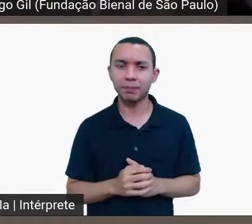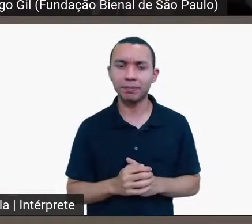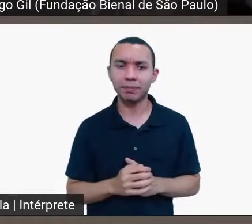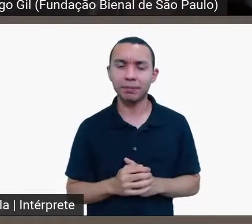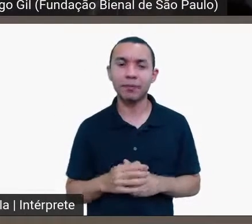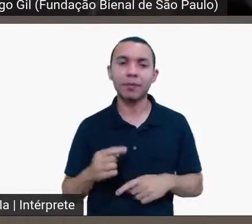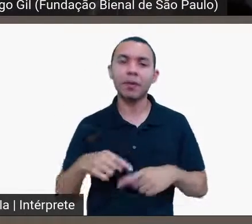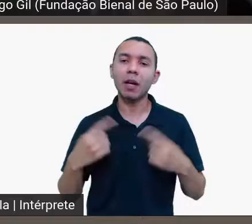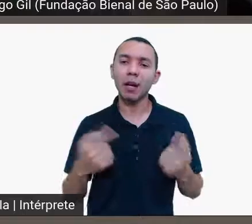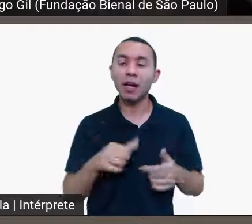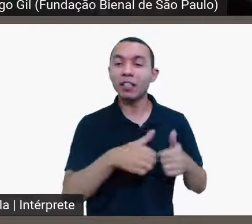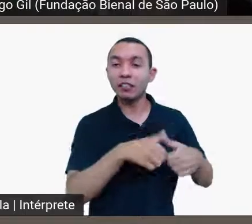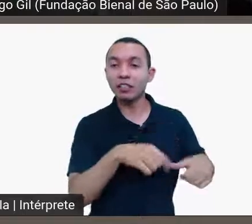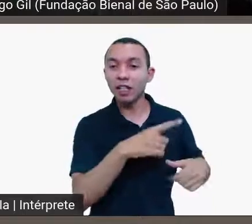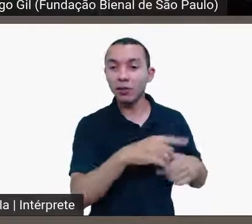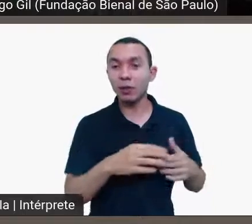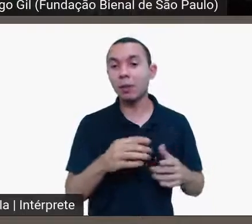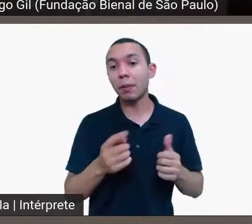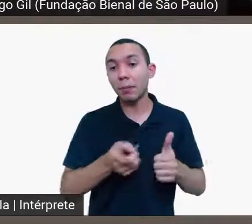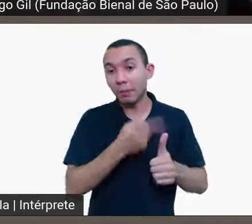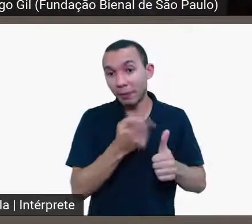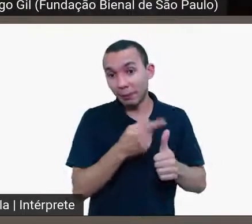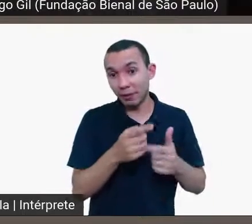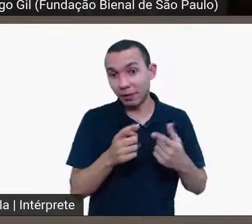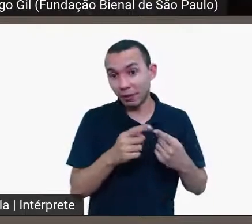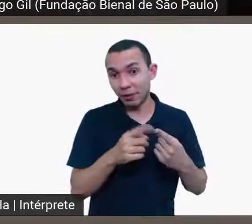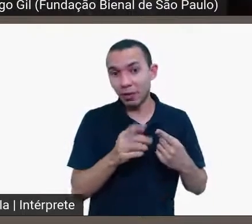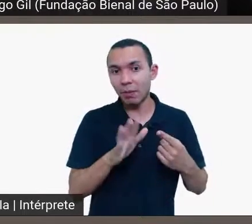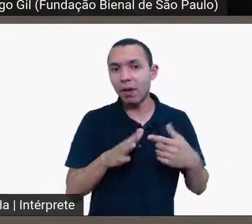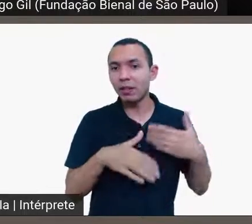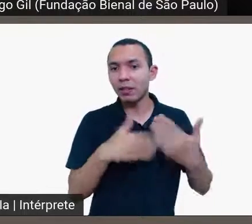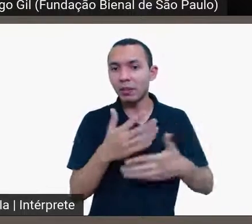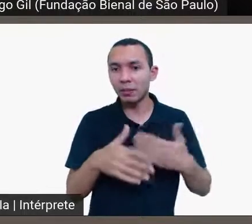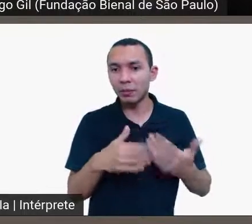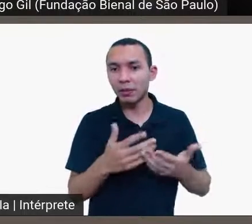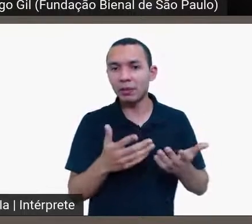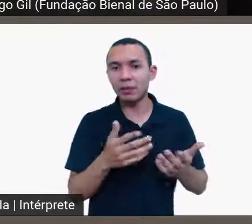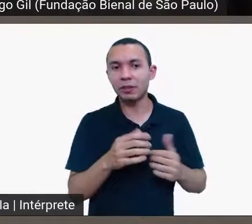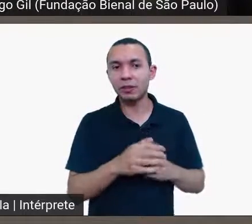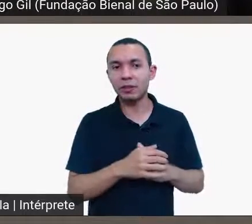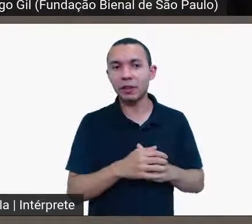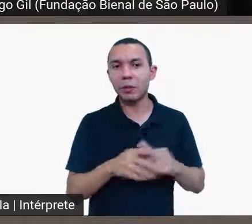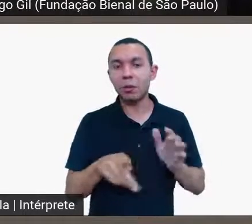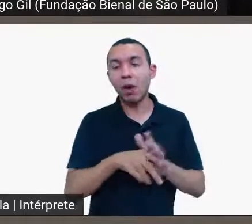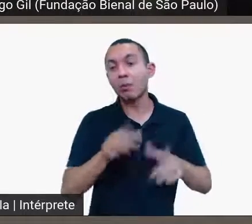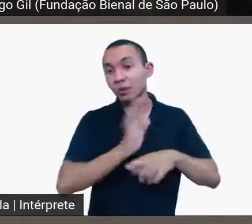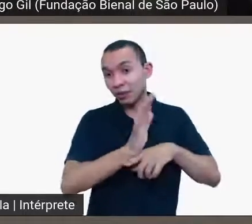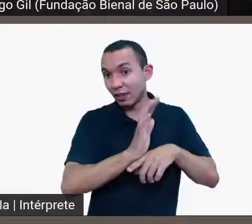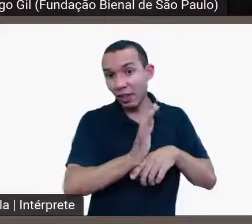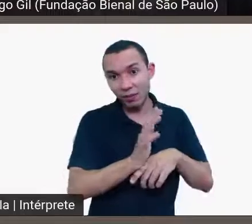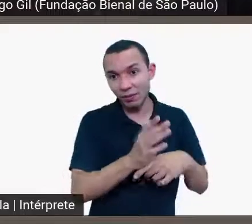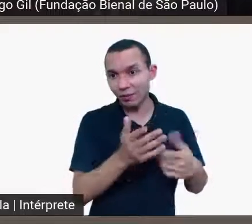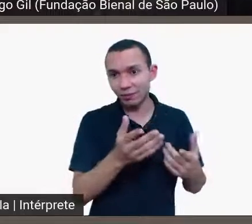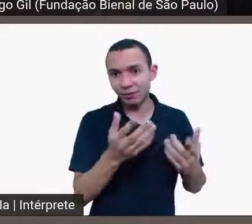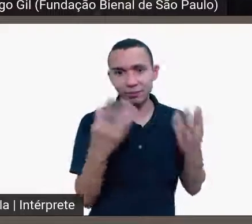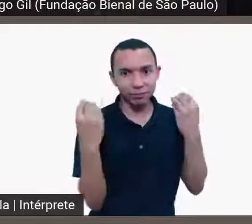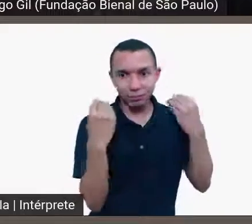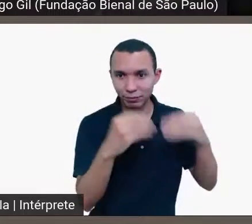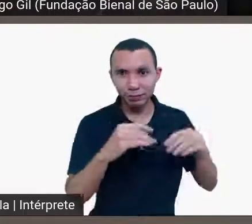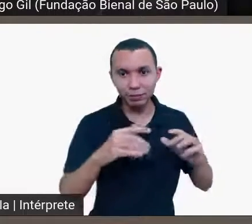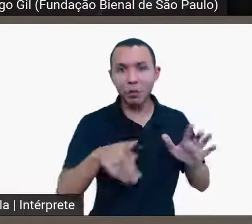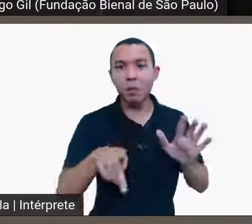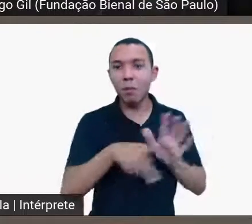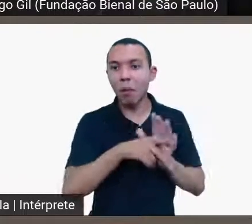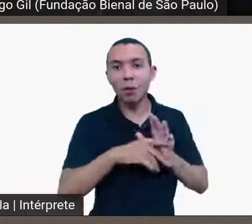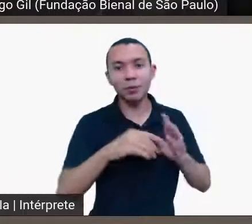eles estavam alheios num primeiro momento, mas na verdade eles estavam mergulhados no mundo do cinema. Tanto que quando vai. A semana encerra